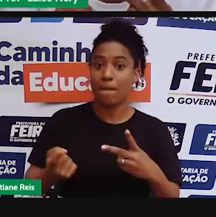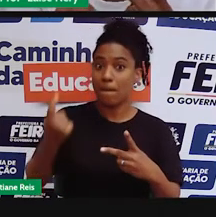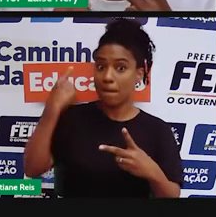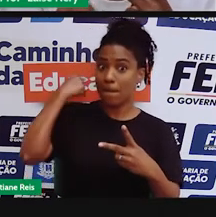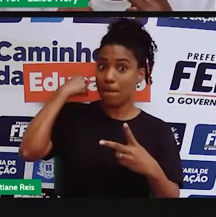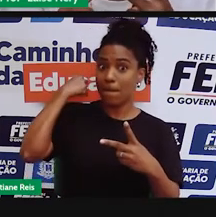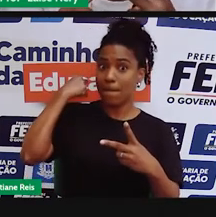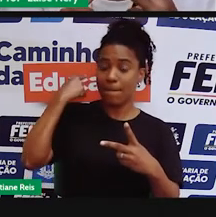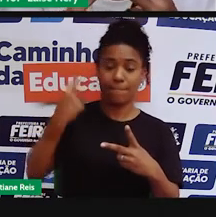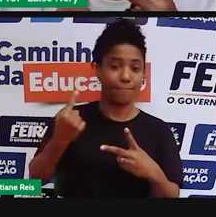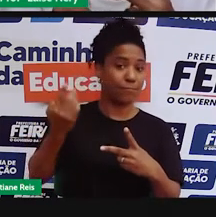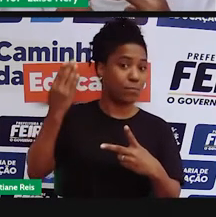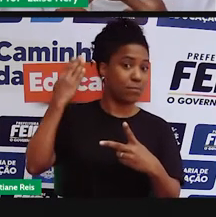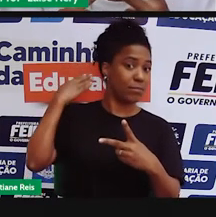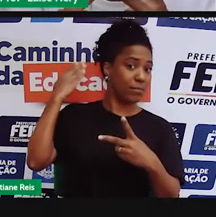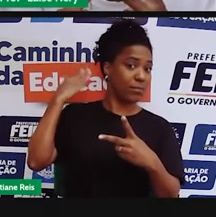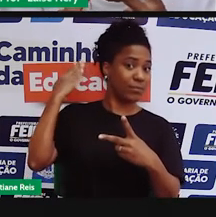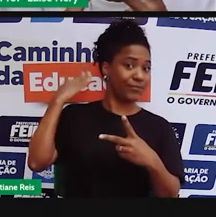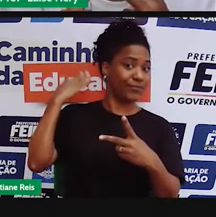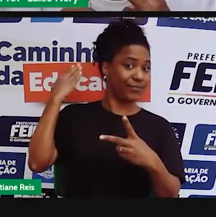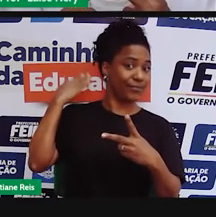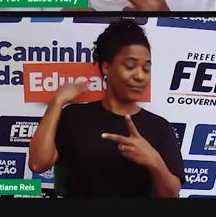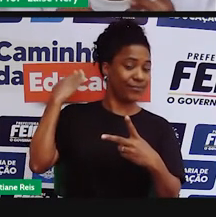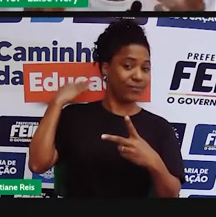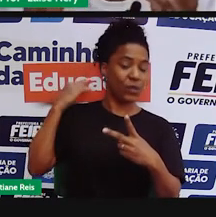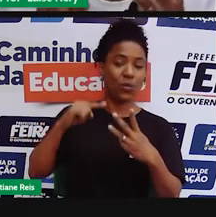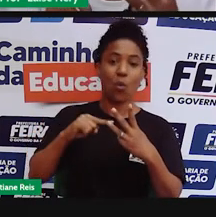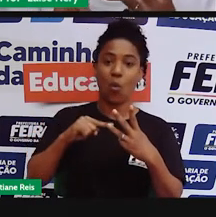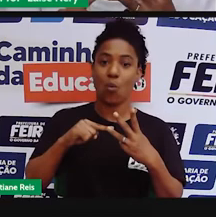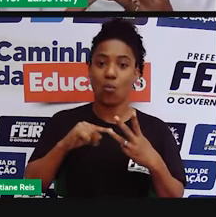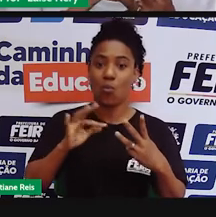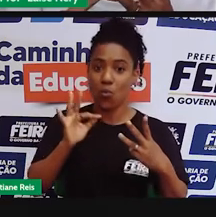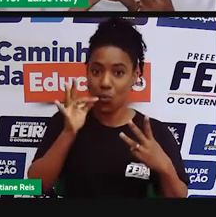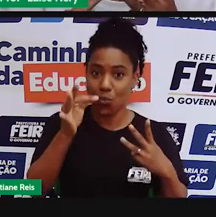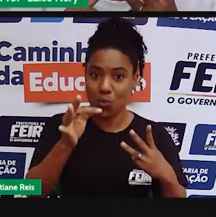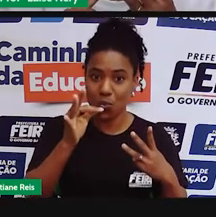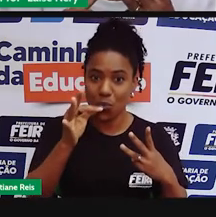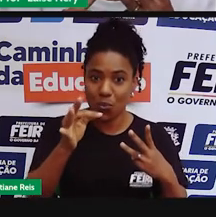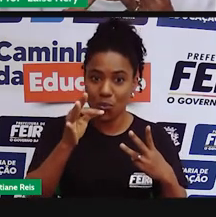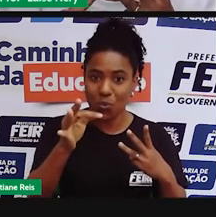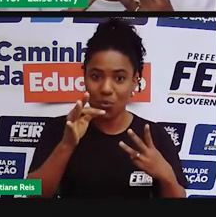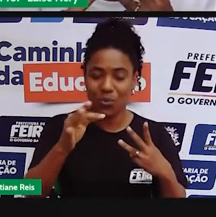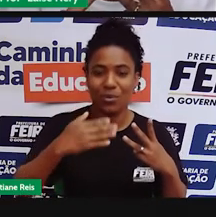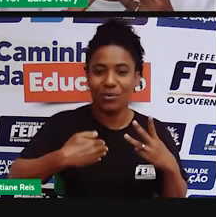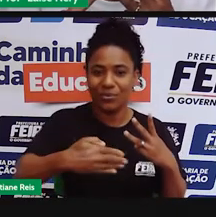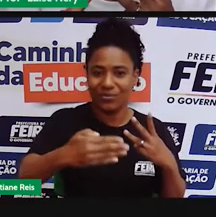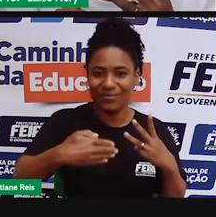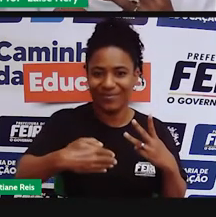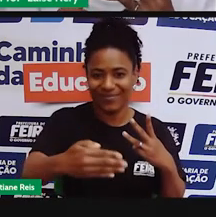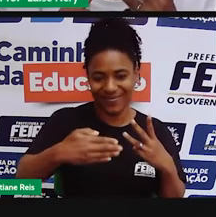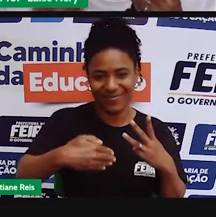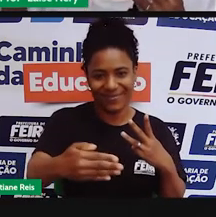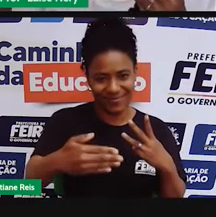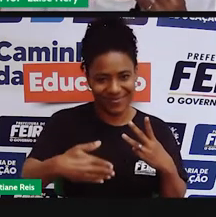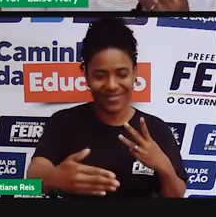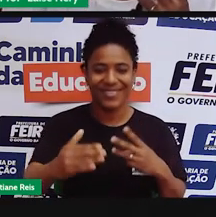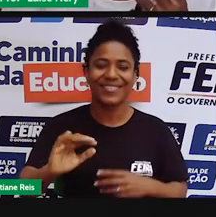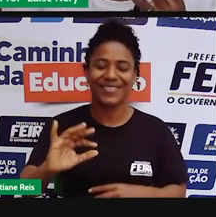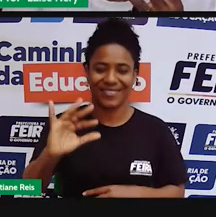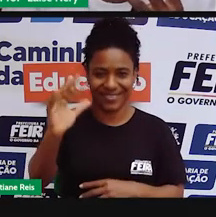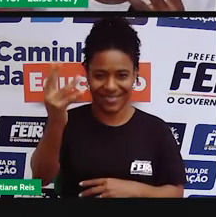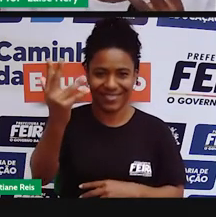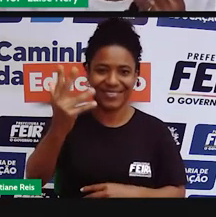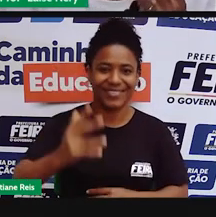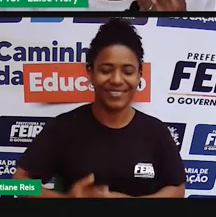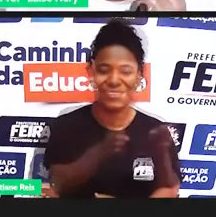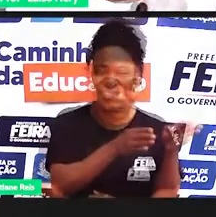Passado, que é quando o fato já ocorreu, ou futuro, que é quando o fato ainda